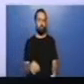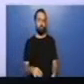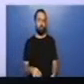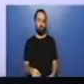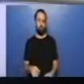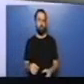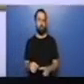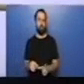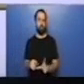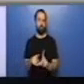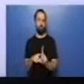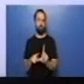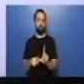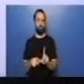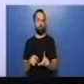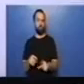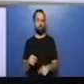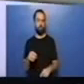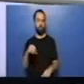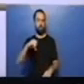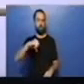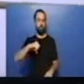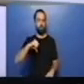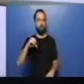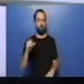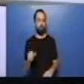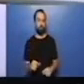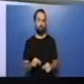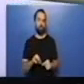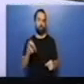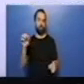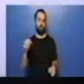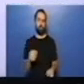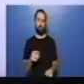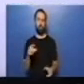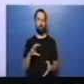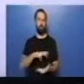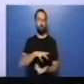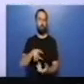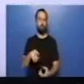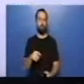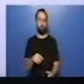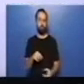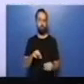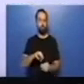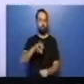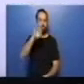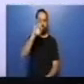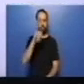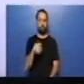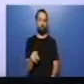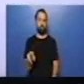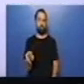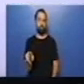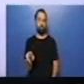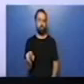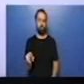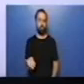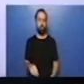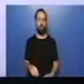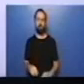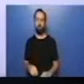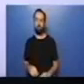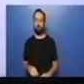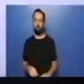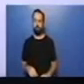um ângulo de 90, as três alturas vão ter o mesmo tamanho. E a gente consegue demonstrar isso pelo teorema de